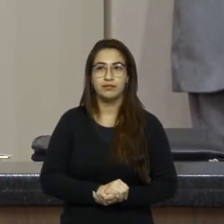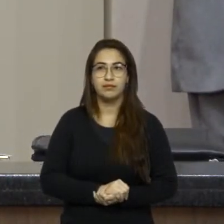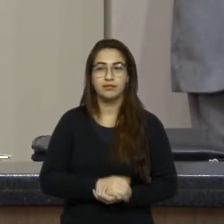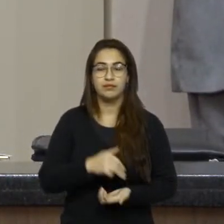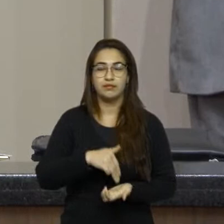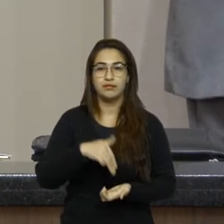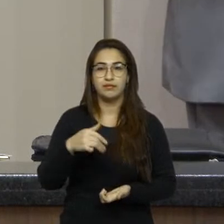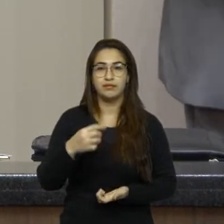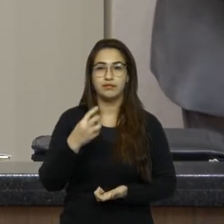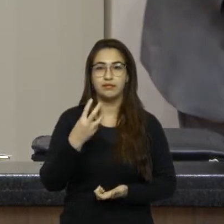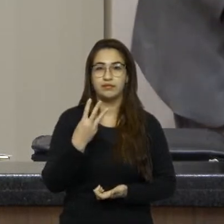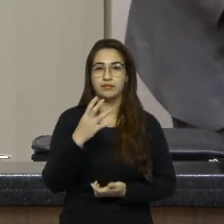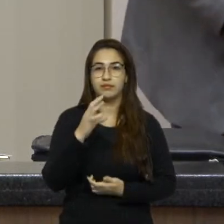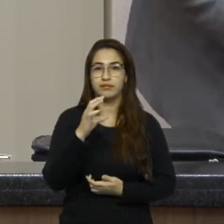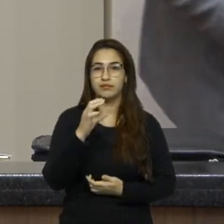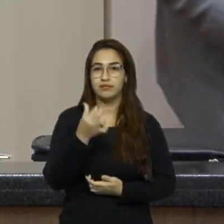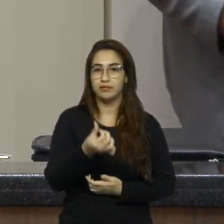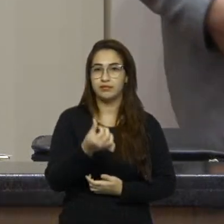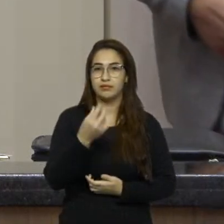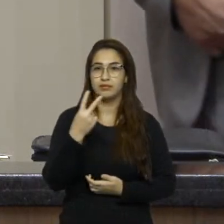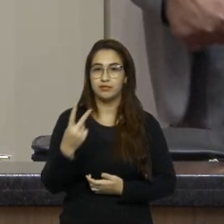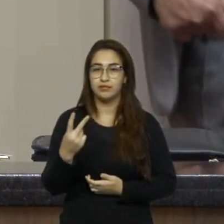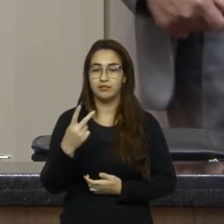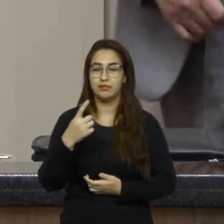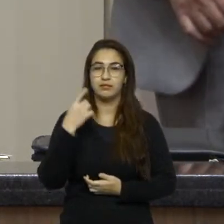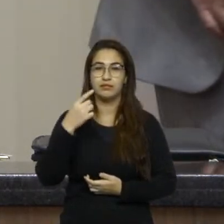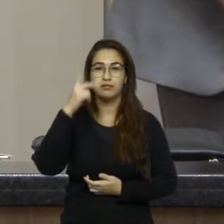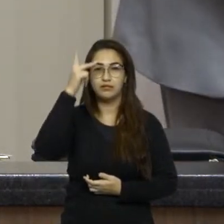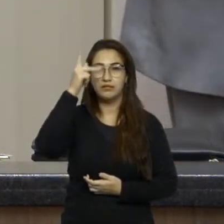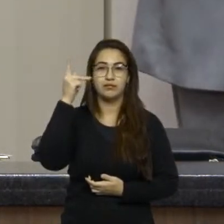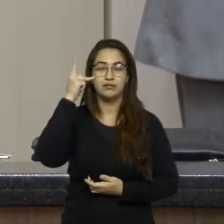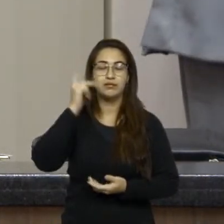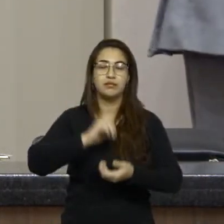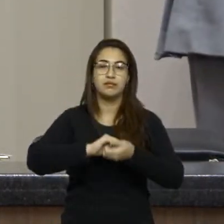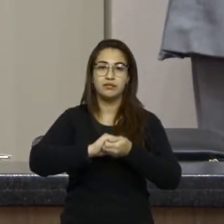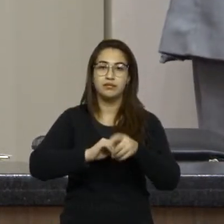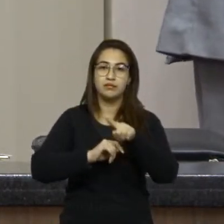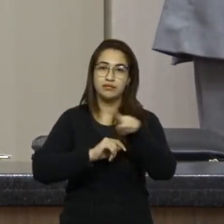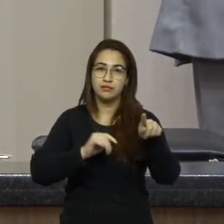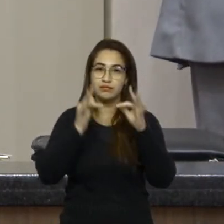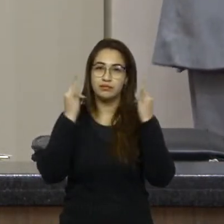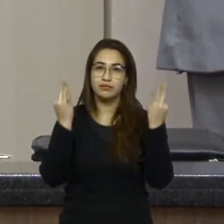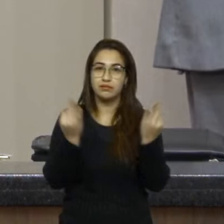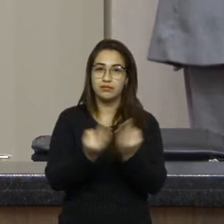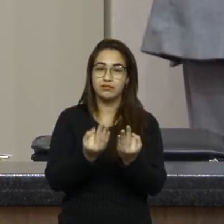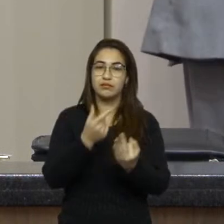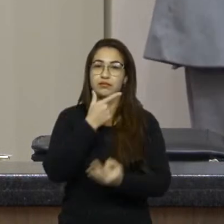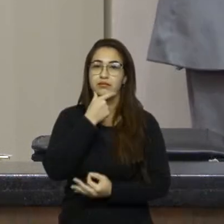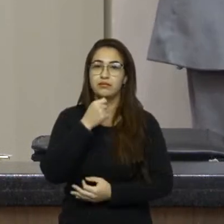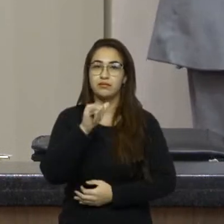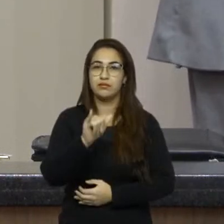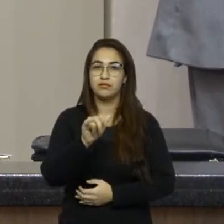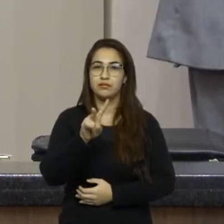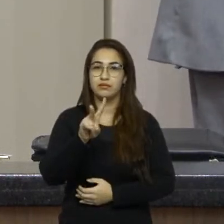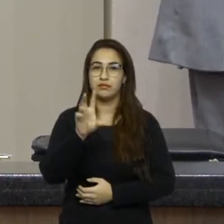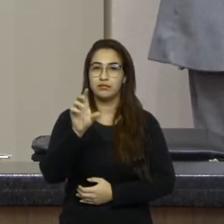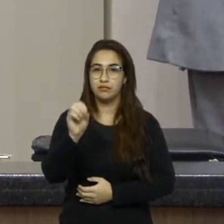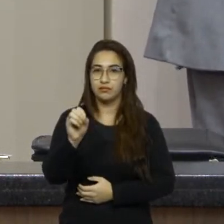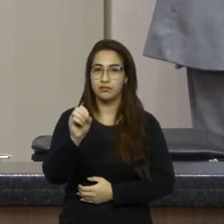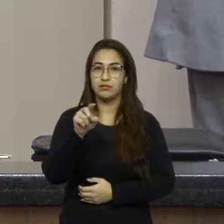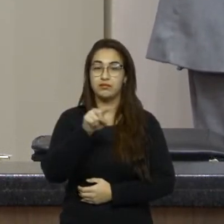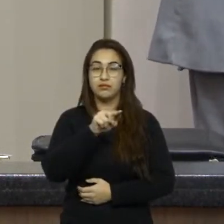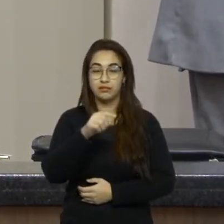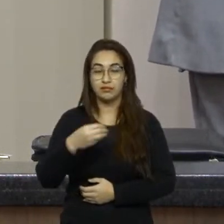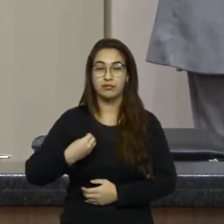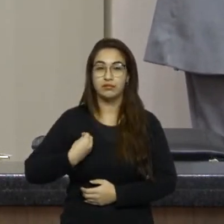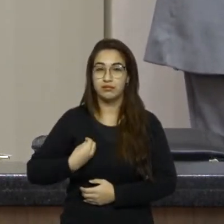Moção 362, deputada Paulinha, cumprimentando os familiares do senhor Ivo Tomazoni pela vida e